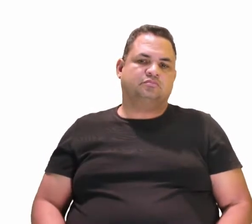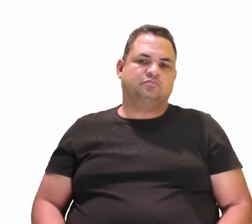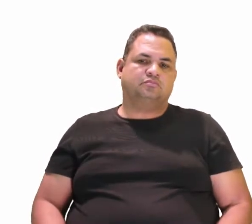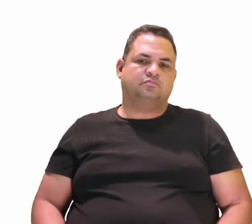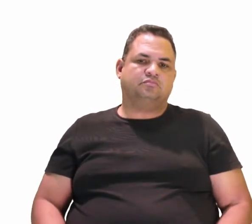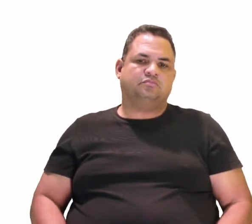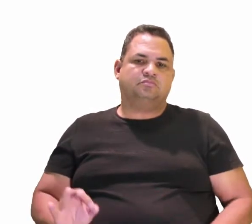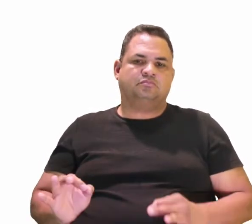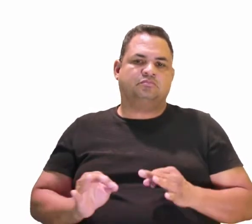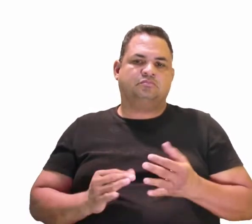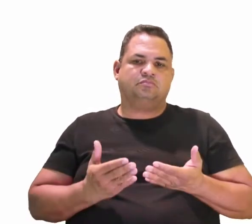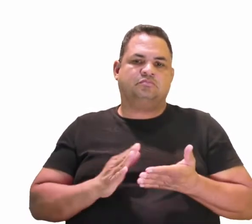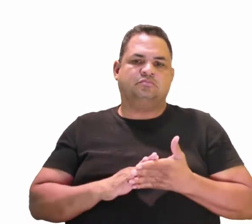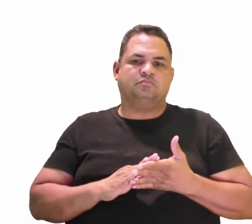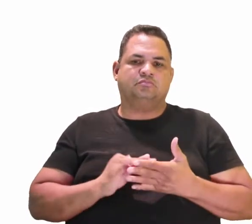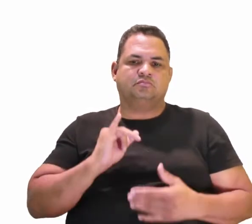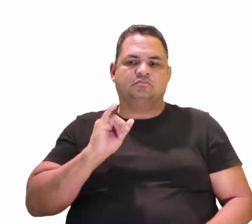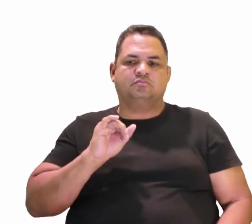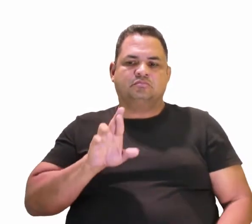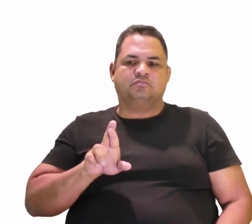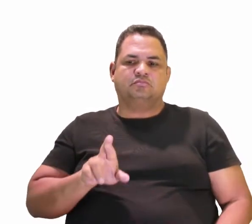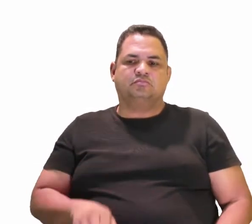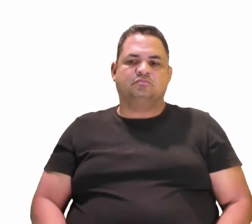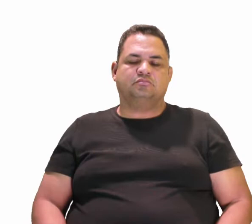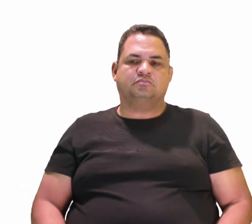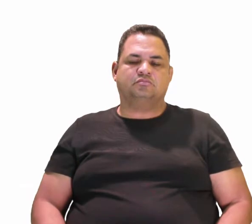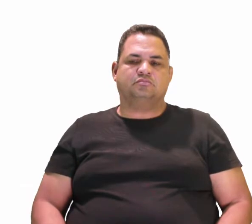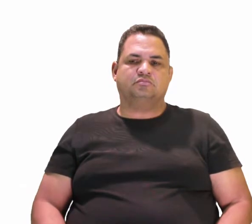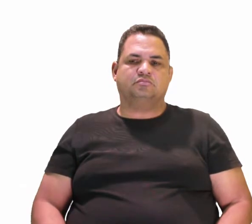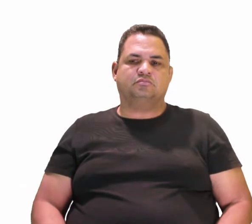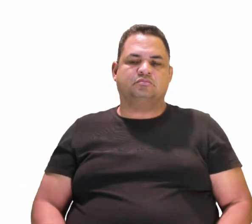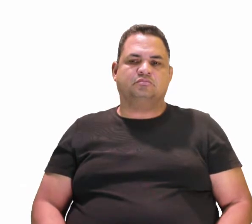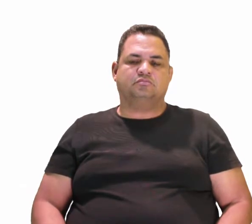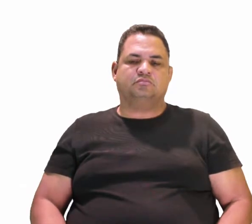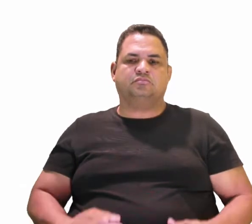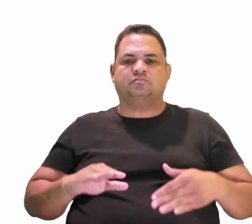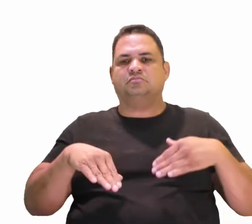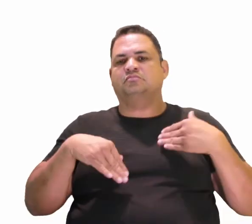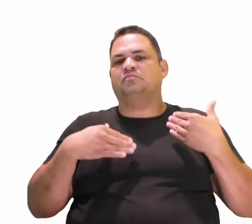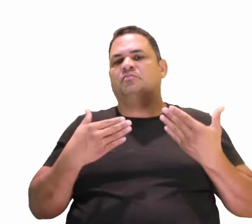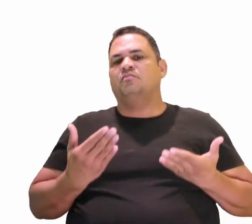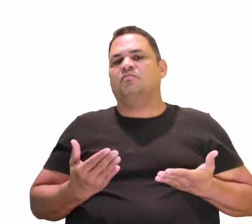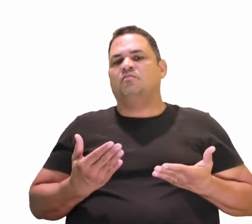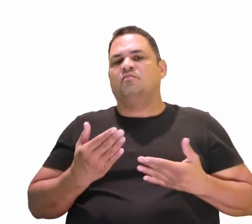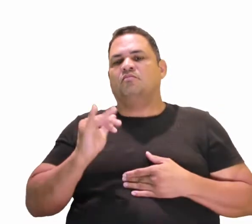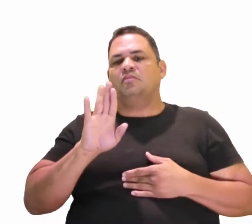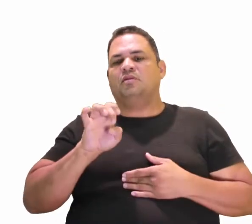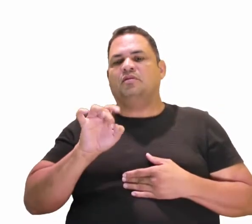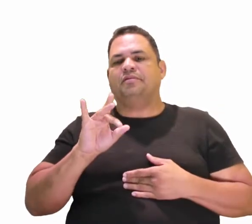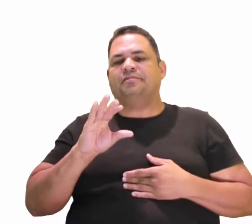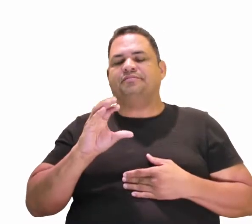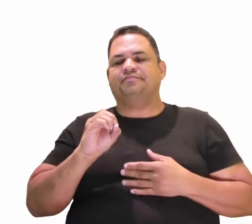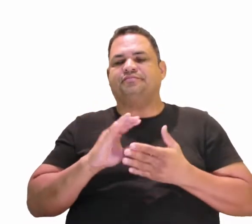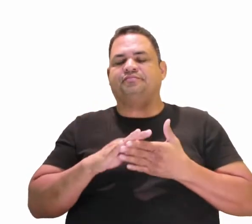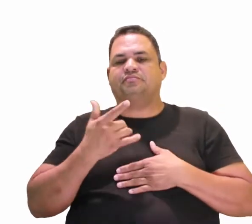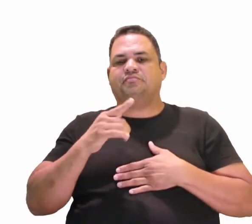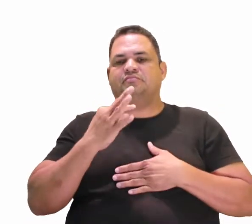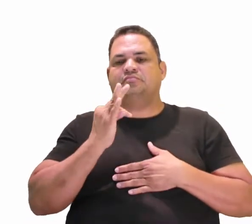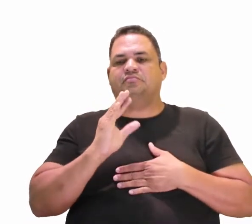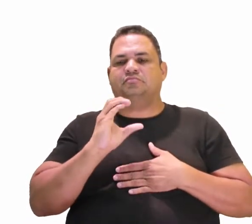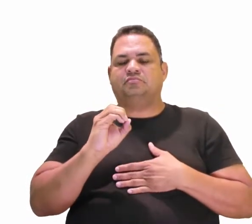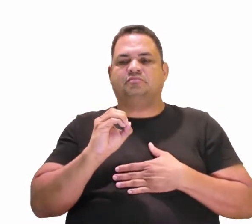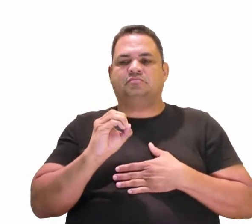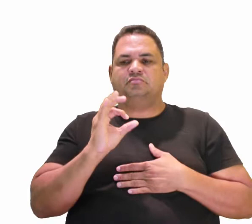na forma do infinitivo. Mas, quando se trata do modo imperativo, ele não vem com esse